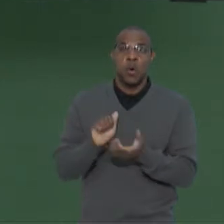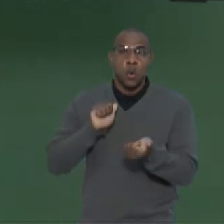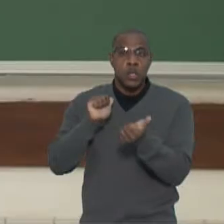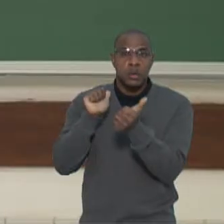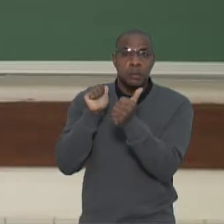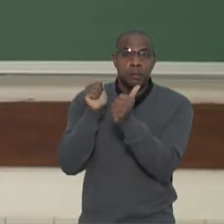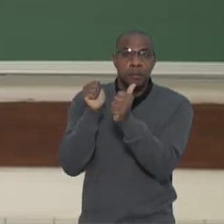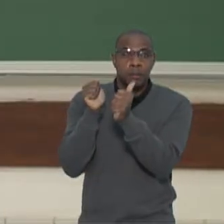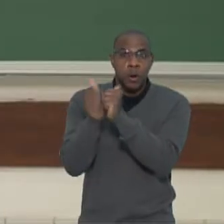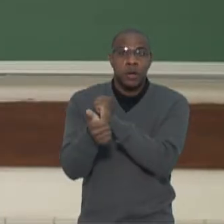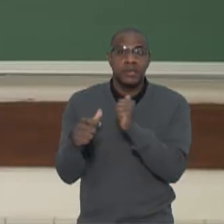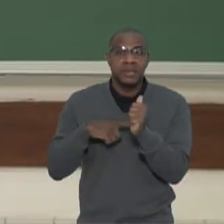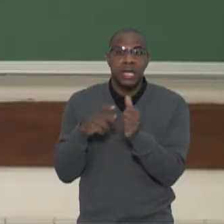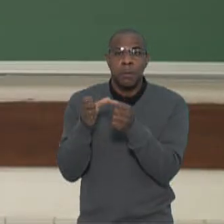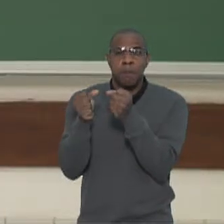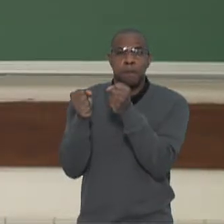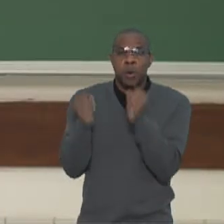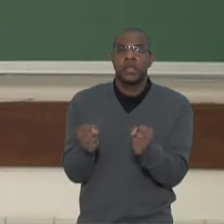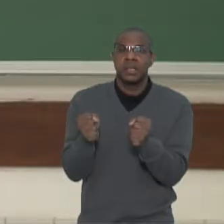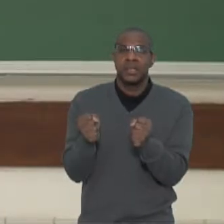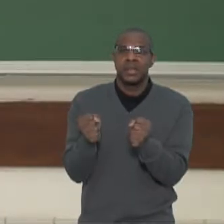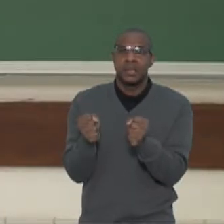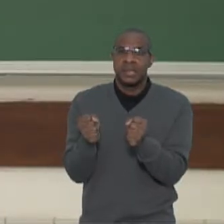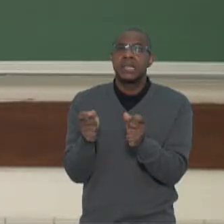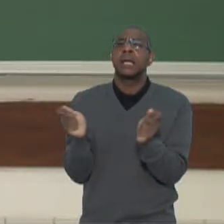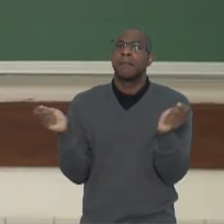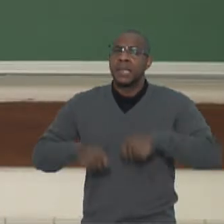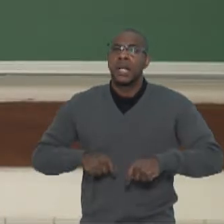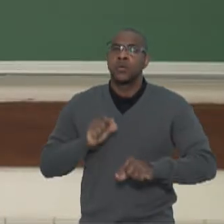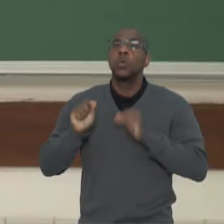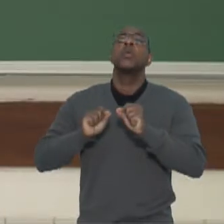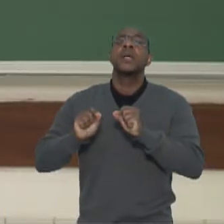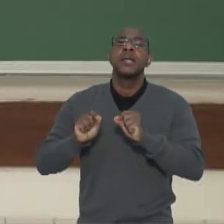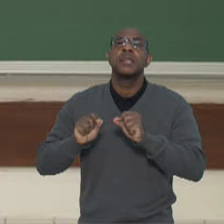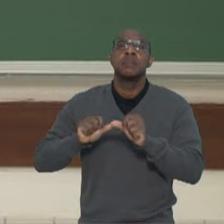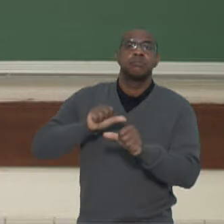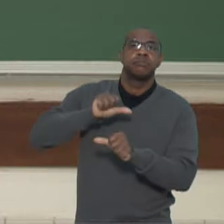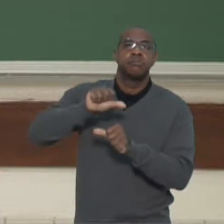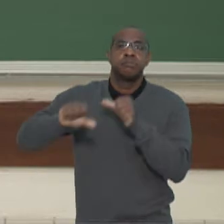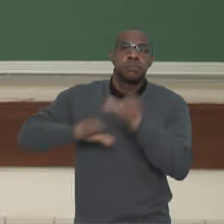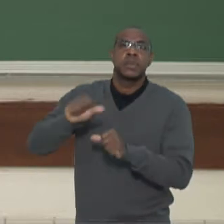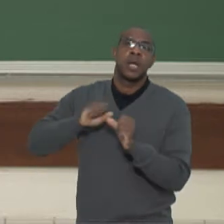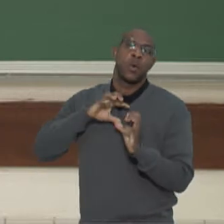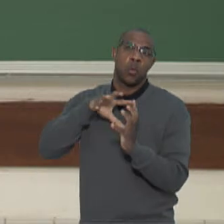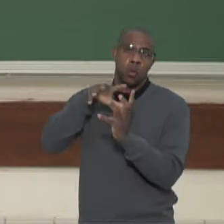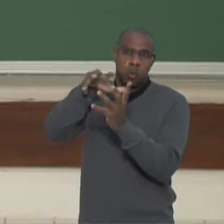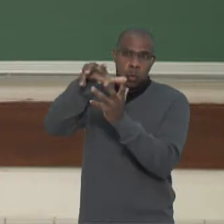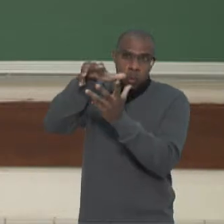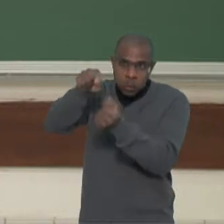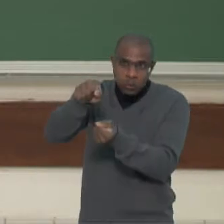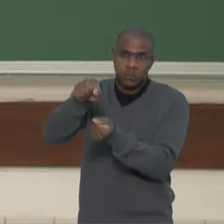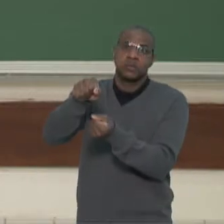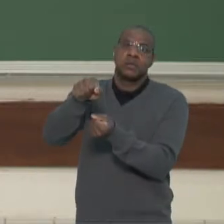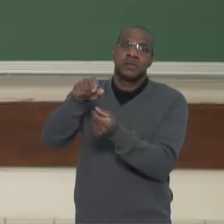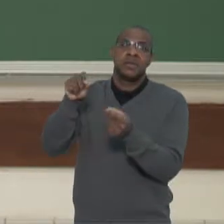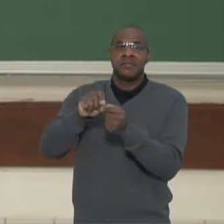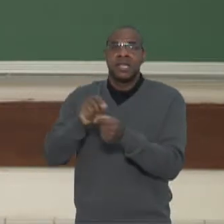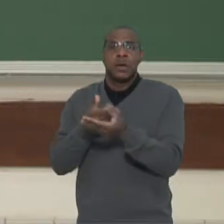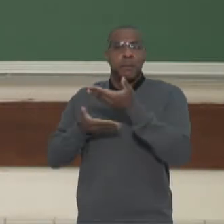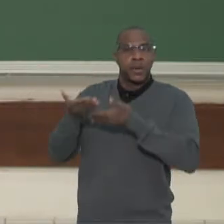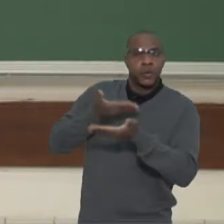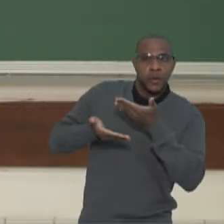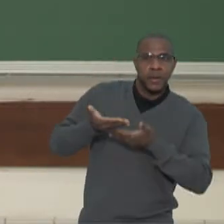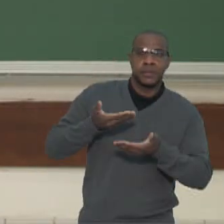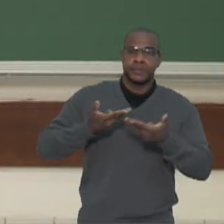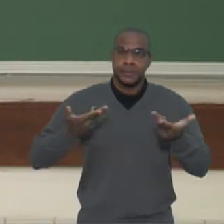esporte tem o poder de mudar o mundo. Cambiar, mudar, fazer uma troca, né?